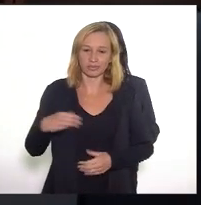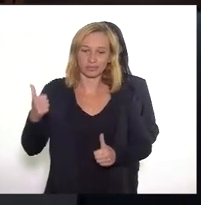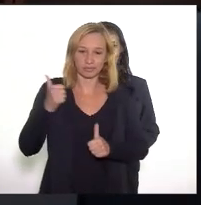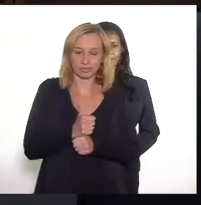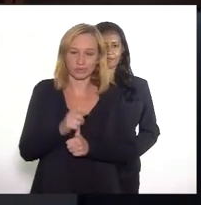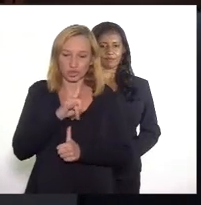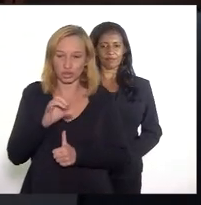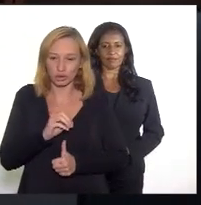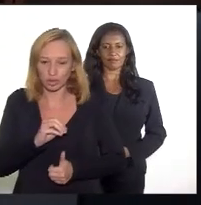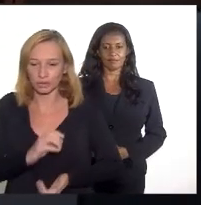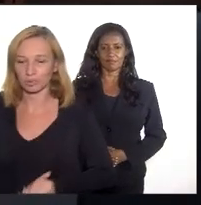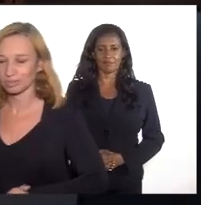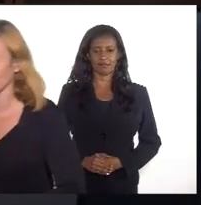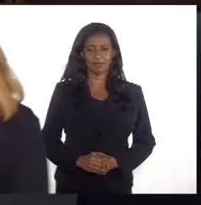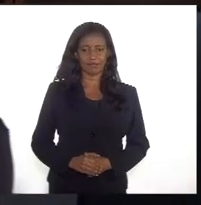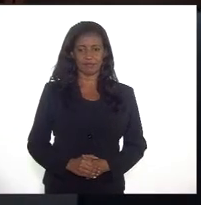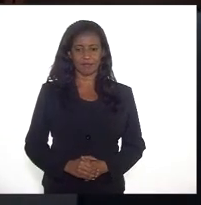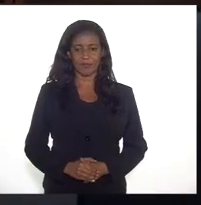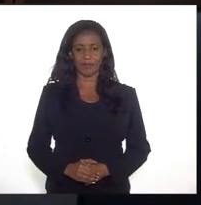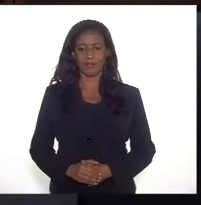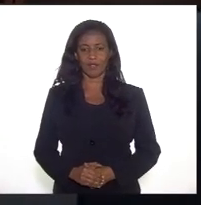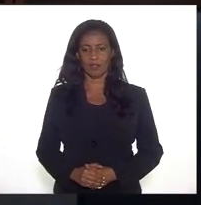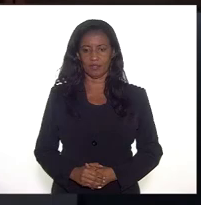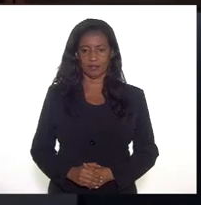Dionísio Lins.